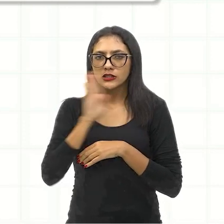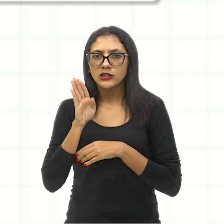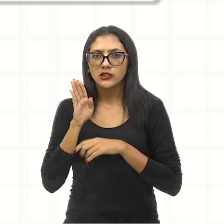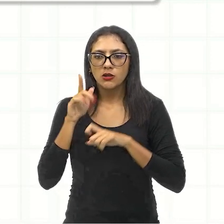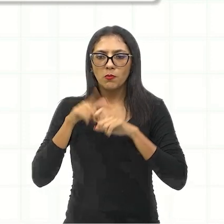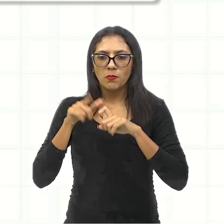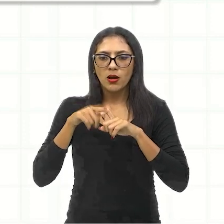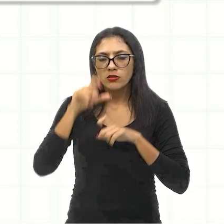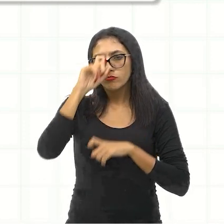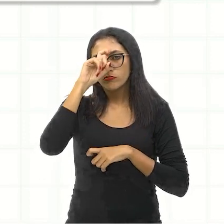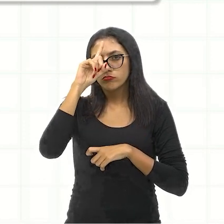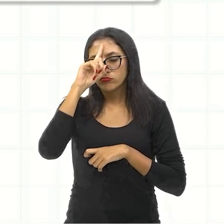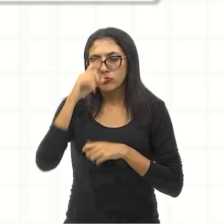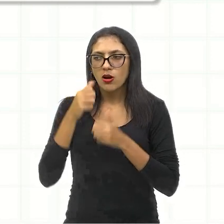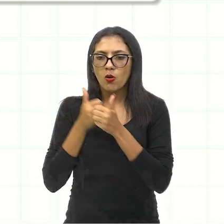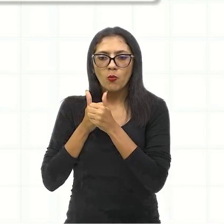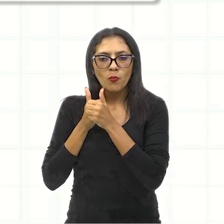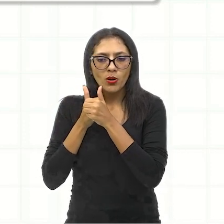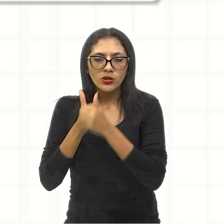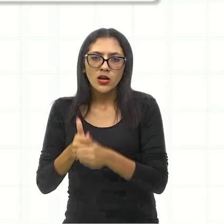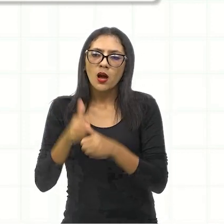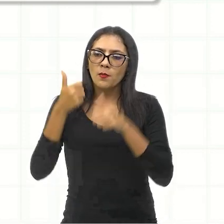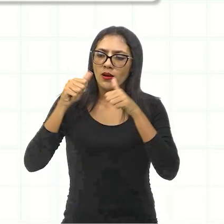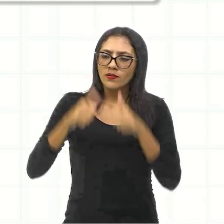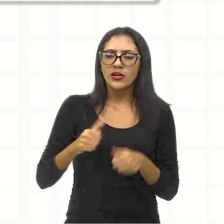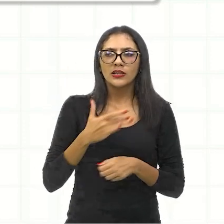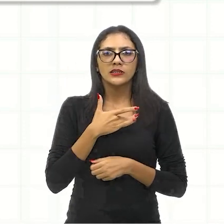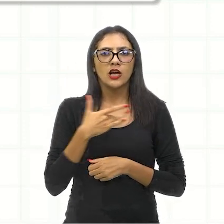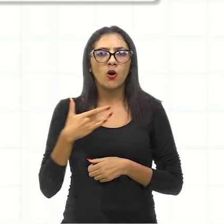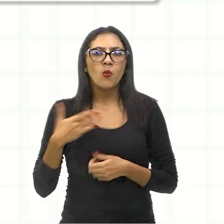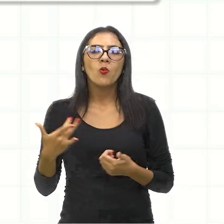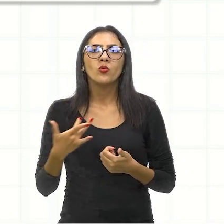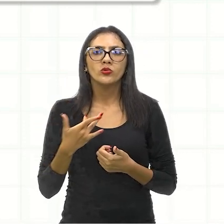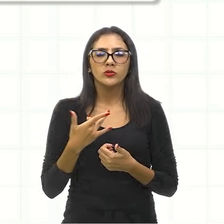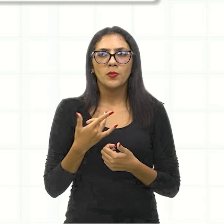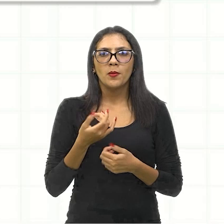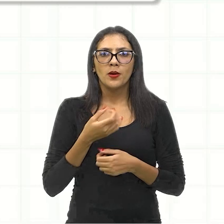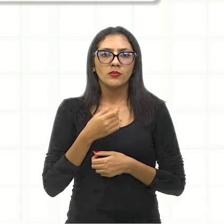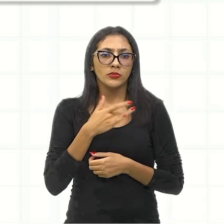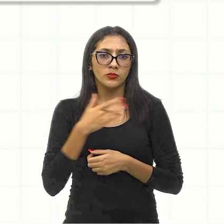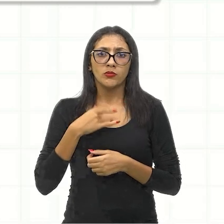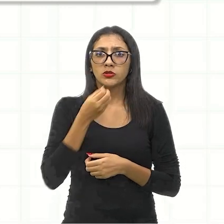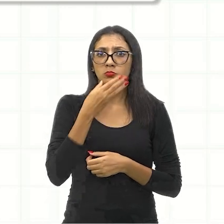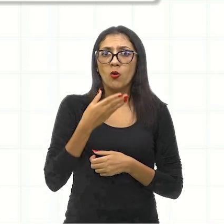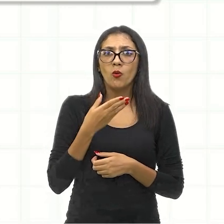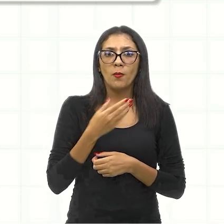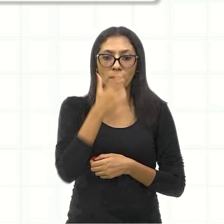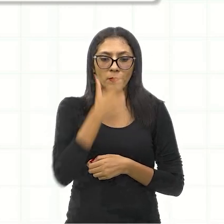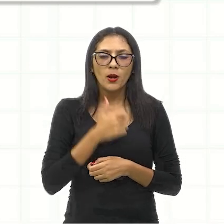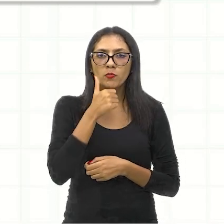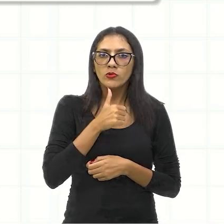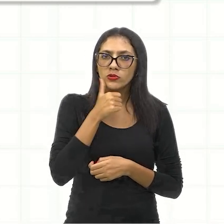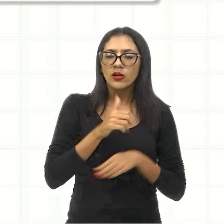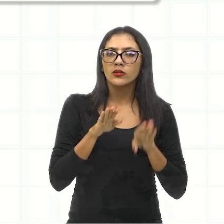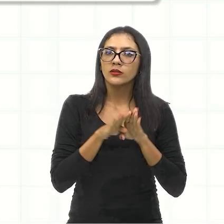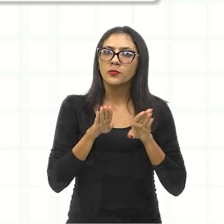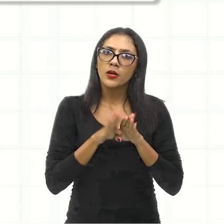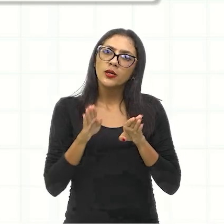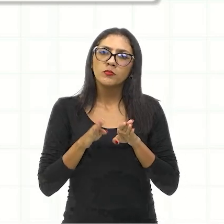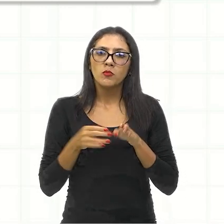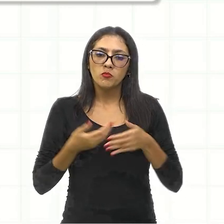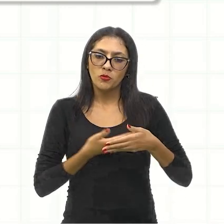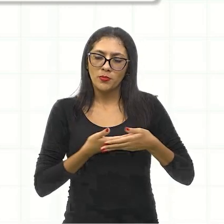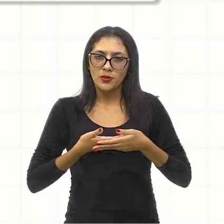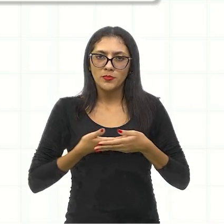gestação saudável, uma gestação tranquila, não traga nenhum risco para ela nem para o bebê, né? Então, como a gente pôde observar,